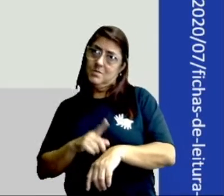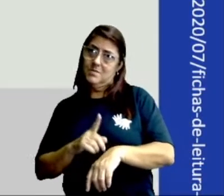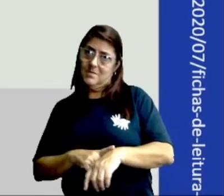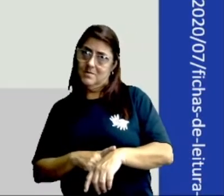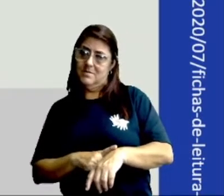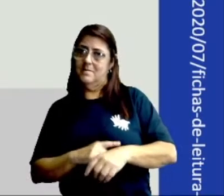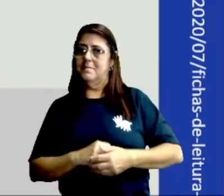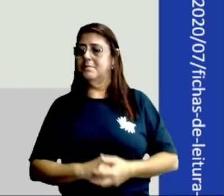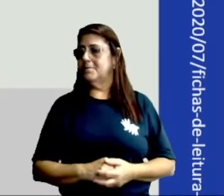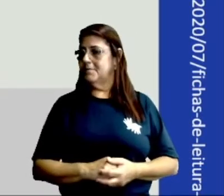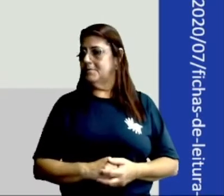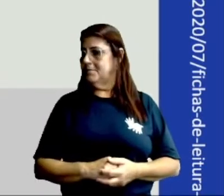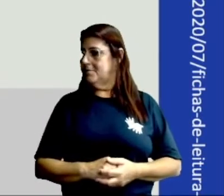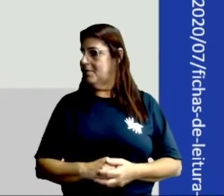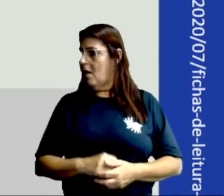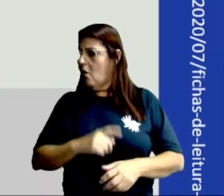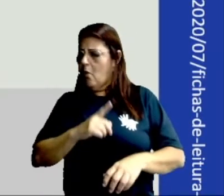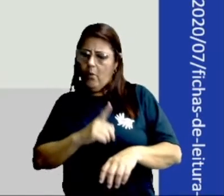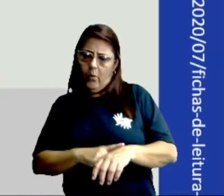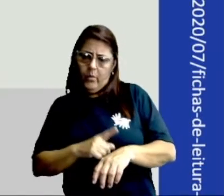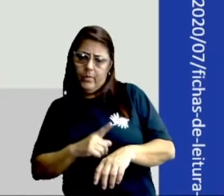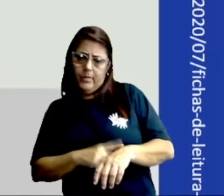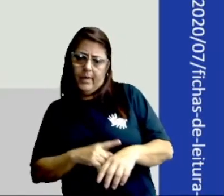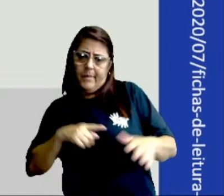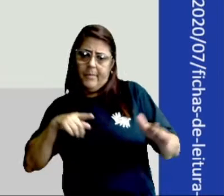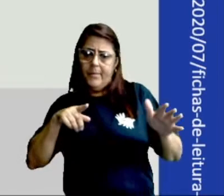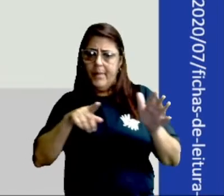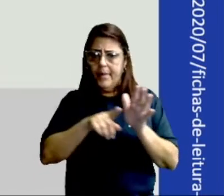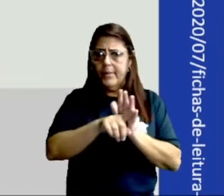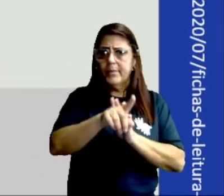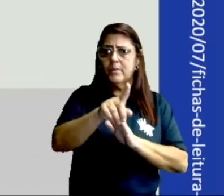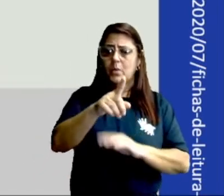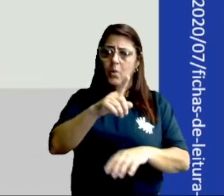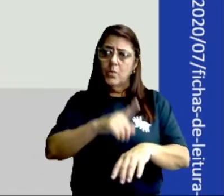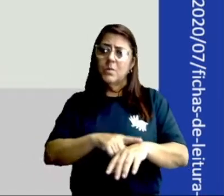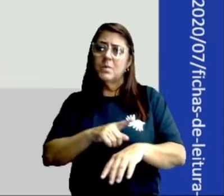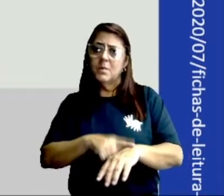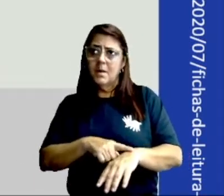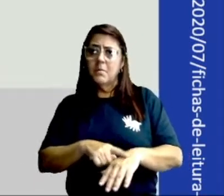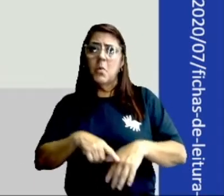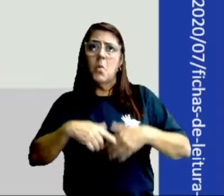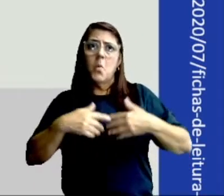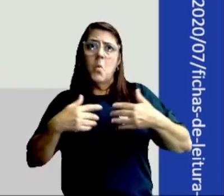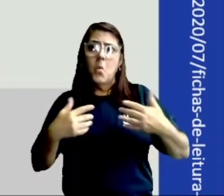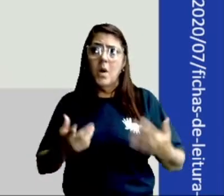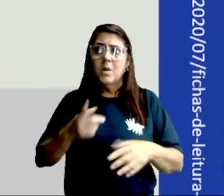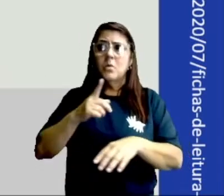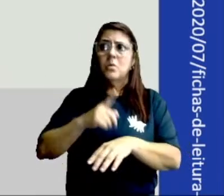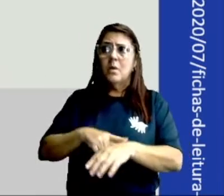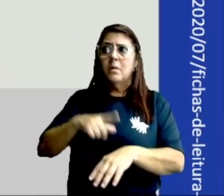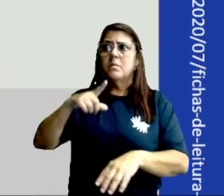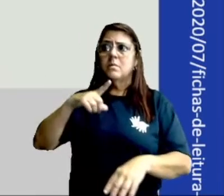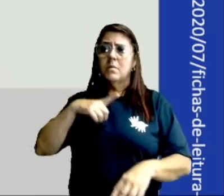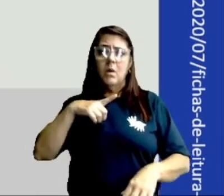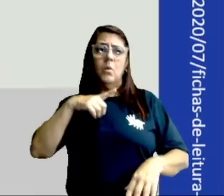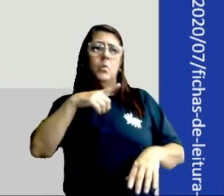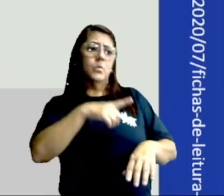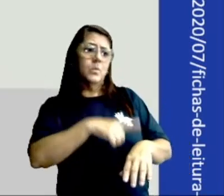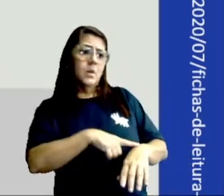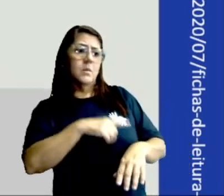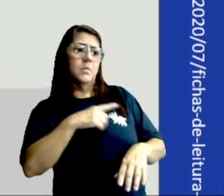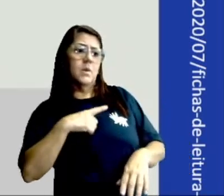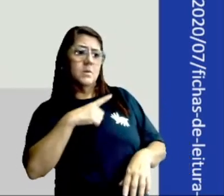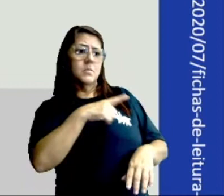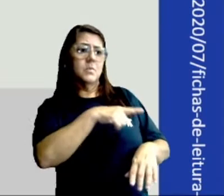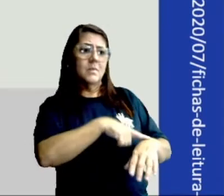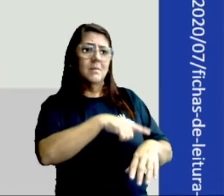Trava-língua do tempo. O tempo perguntou ao tempo quanto tempo o tempo tem. O tempo respondeu ao